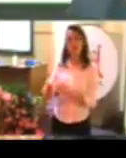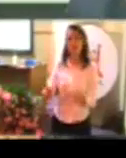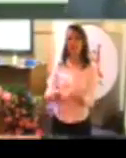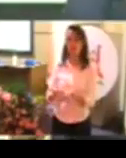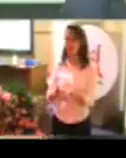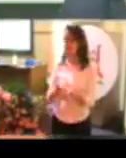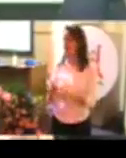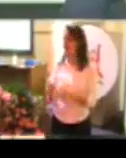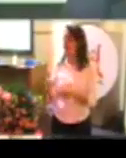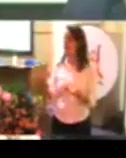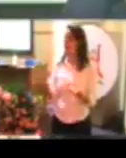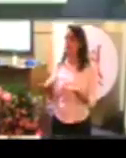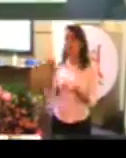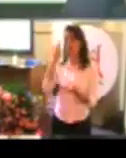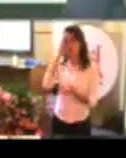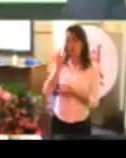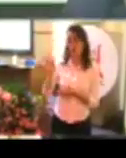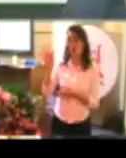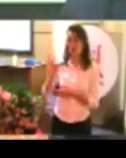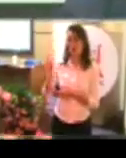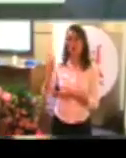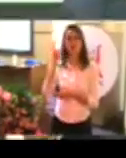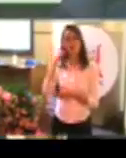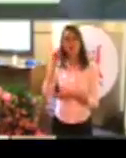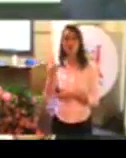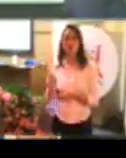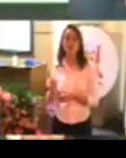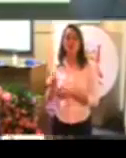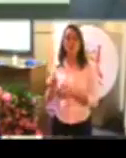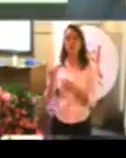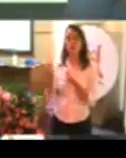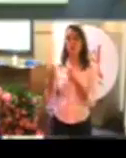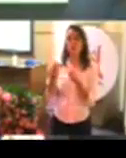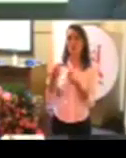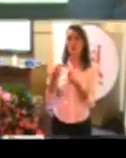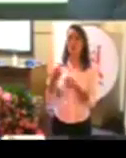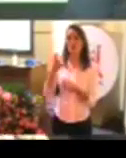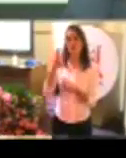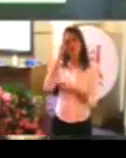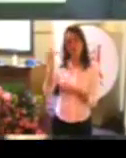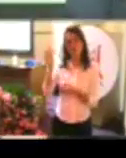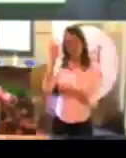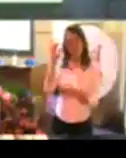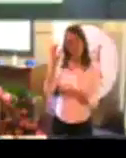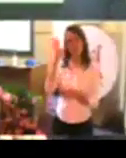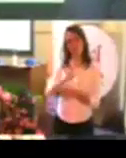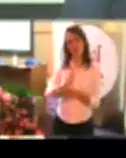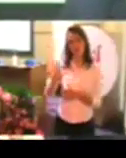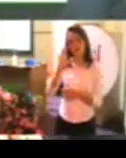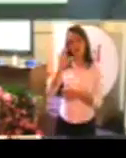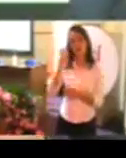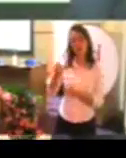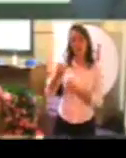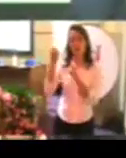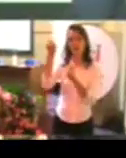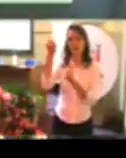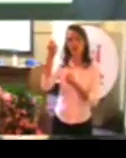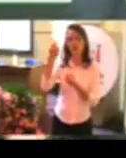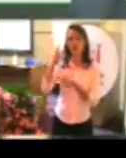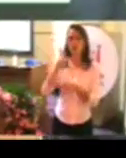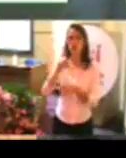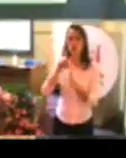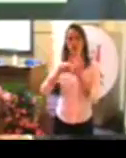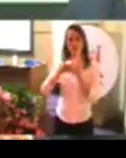e nas universidades. Nas nossas universidades, o poder legislativo